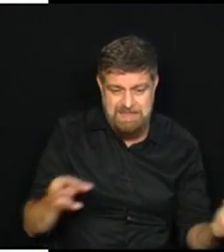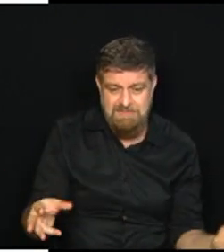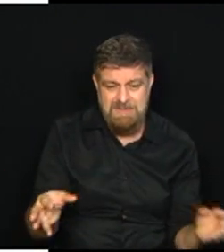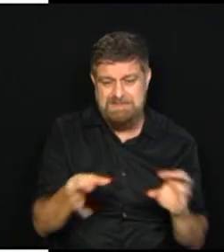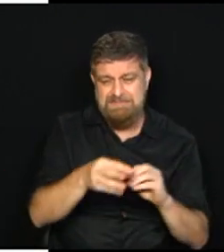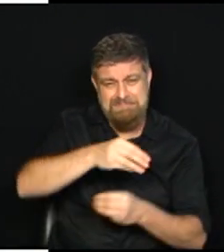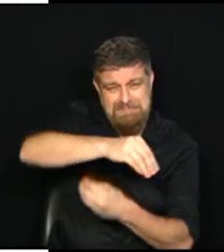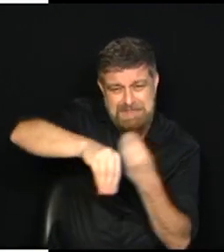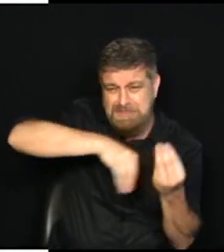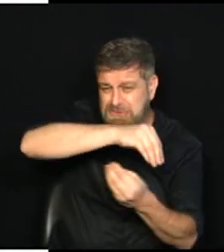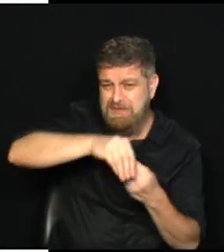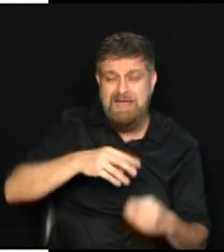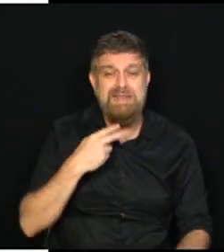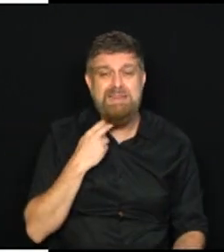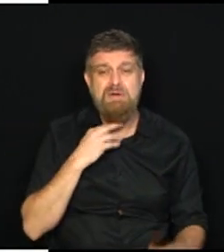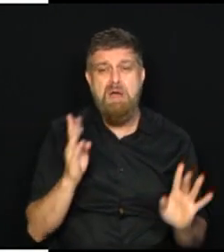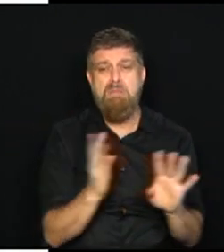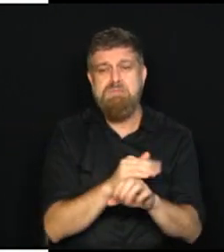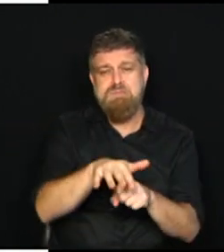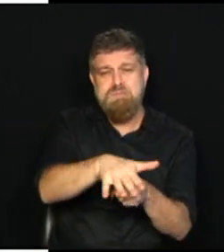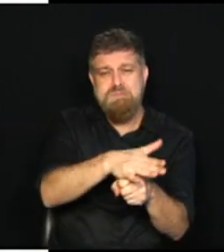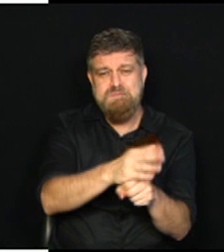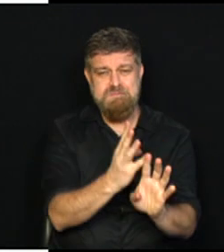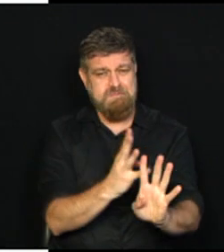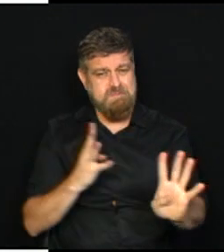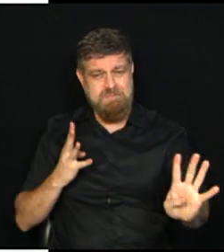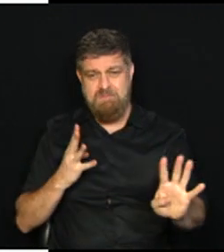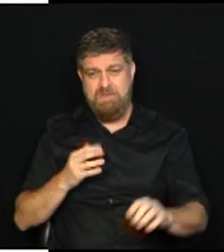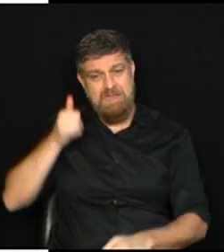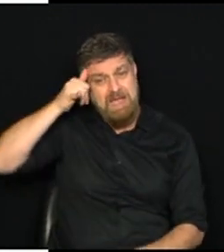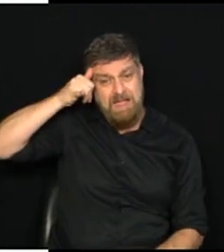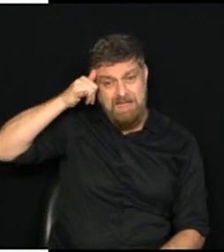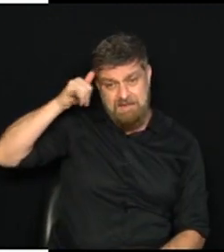de aglomeração ou espera.